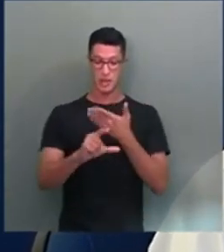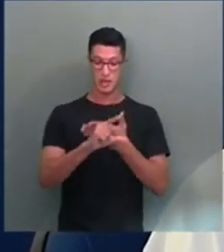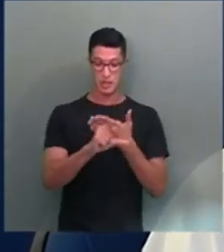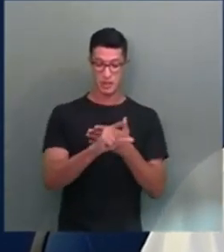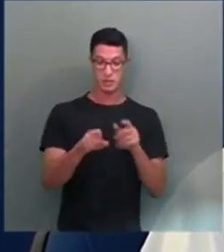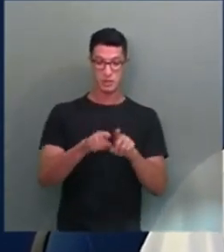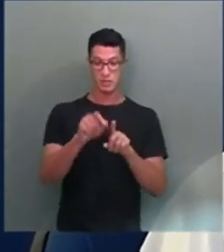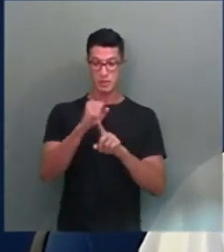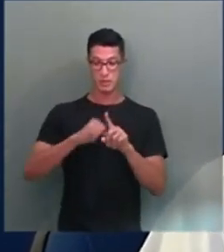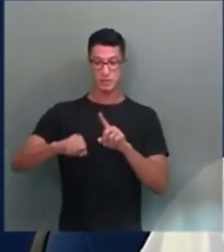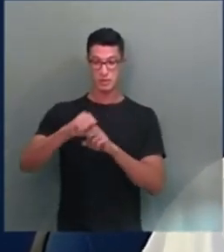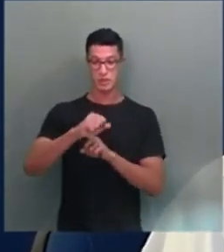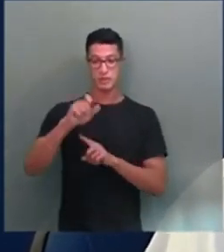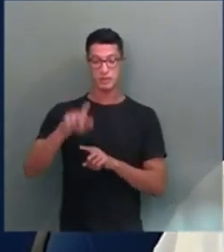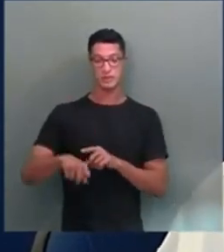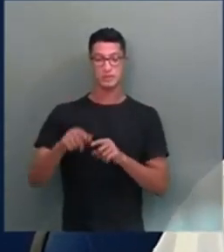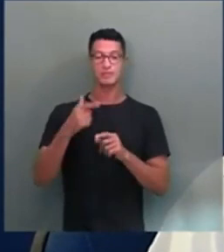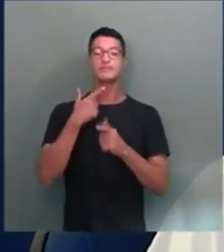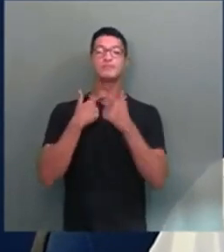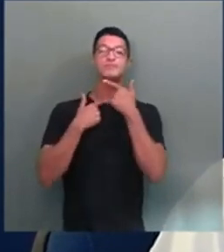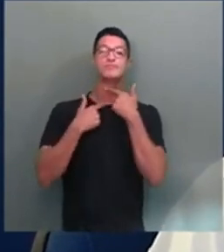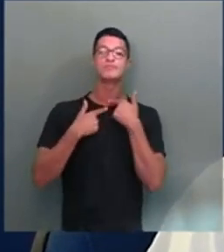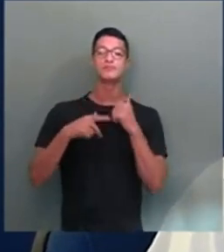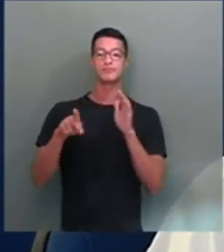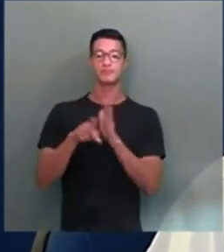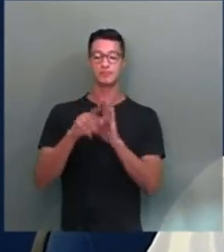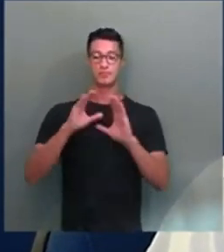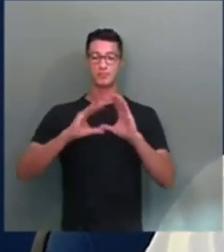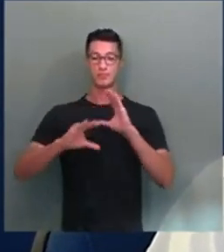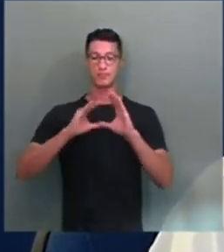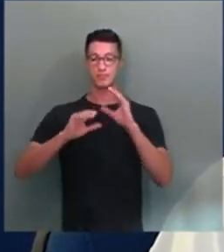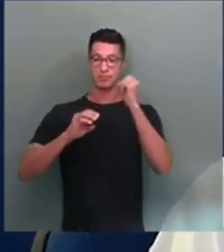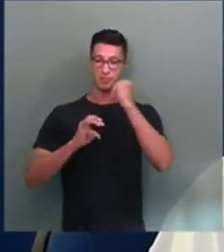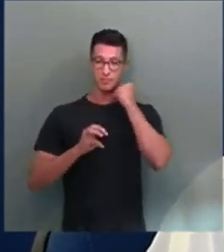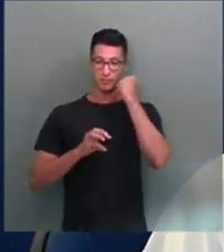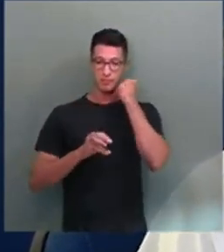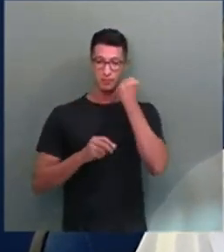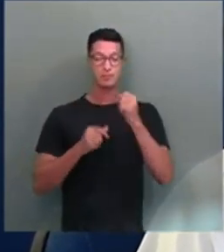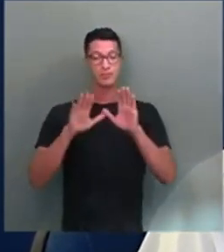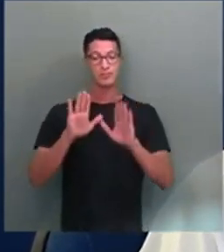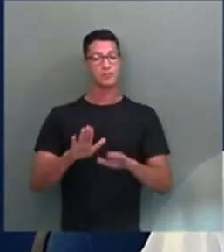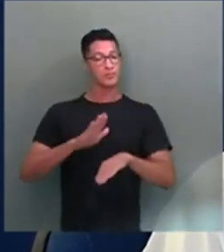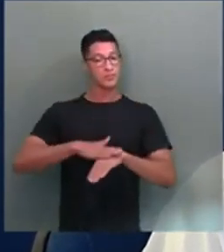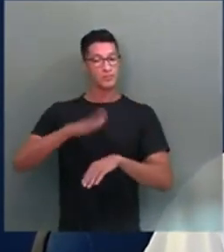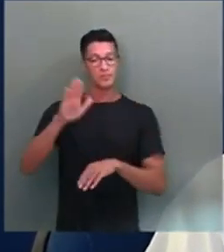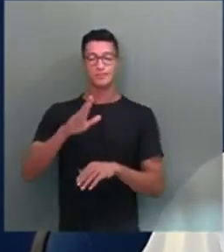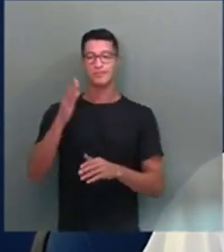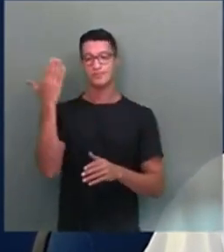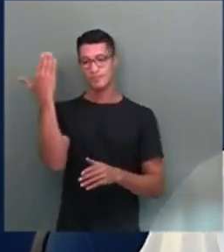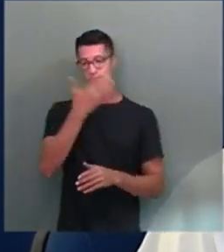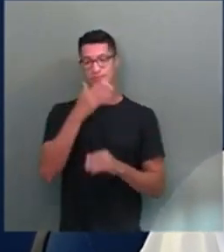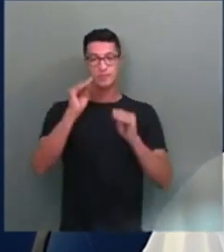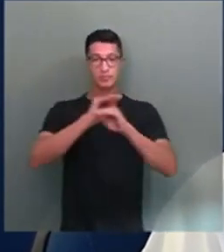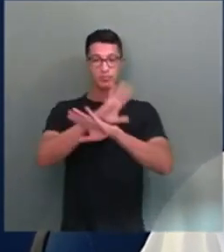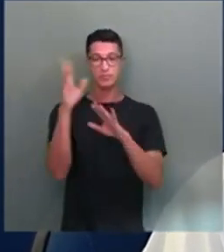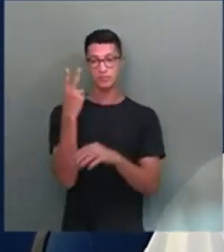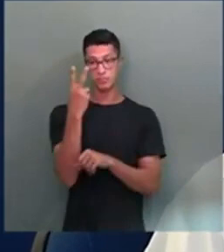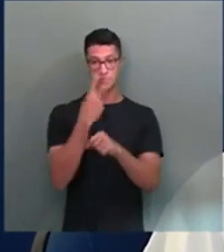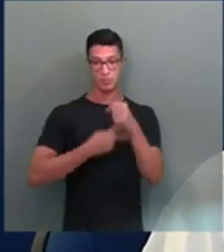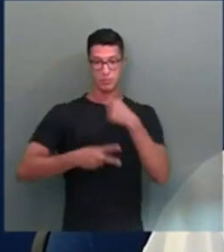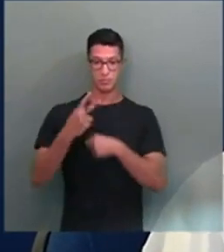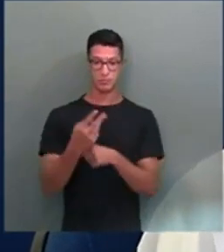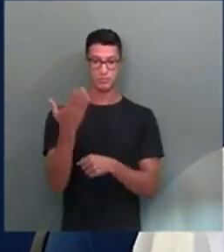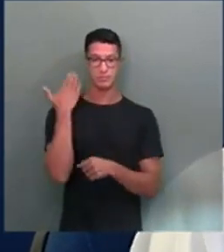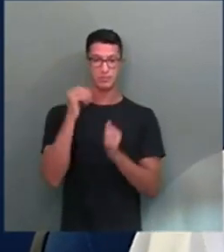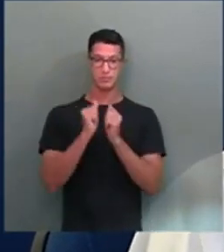legislativo e a sociedade, almejada pelos veículos de comunicação do Senado, ficou ainda mais evidente nos últimos 2 anos.